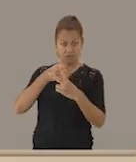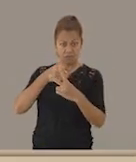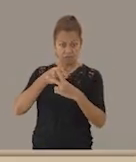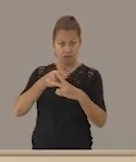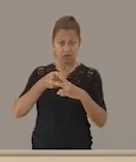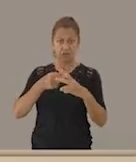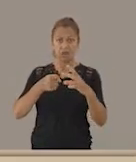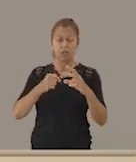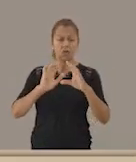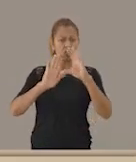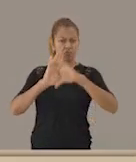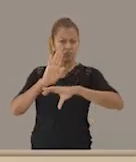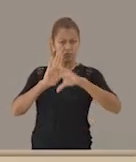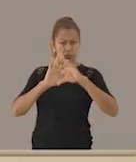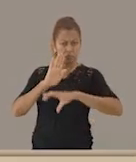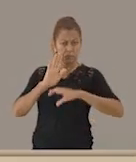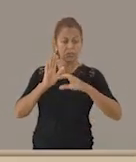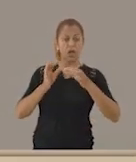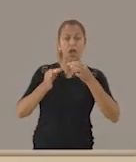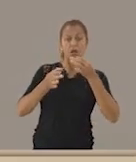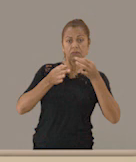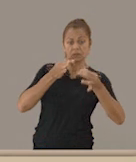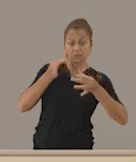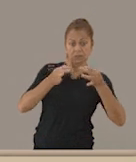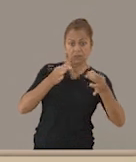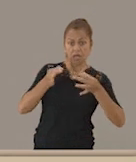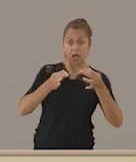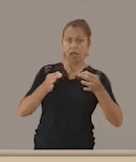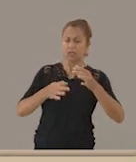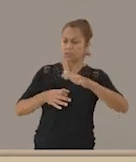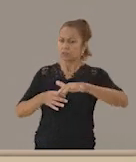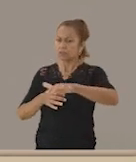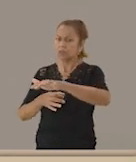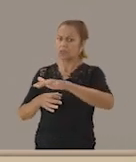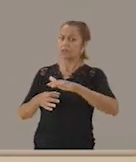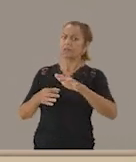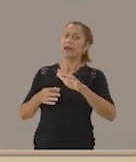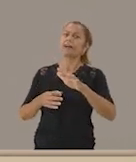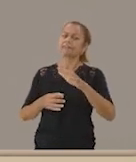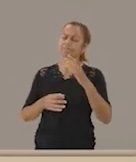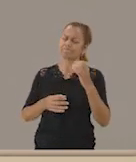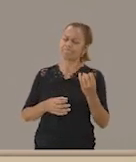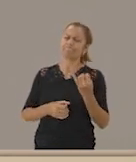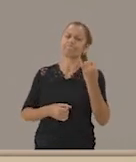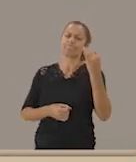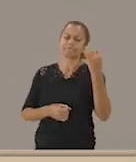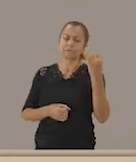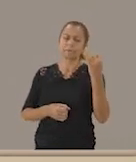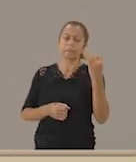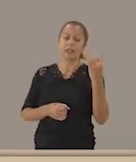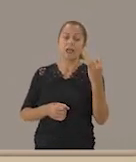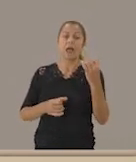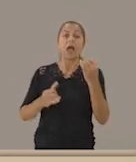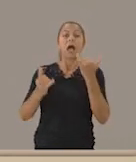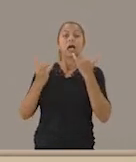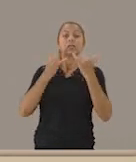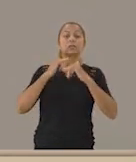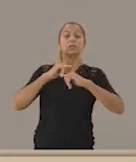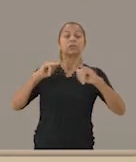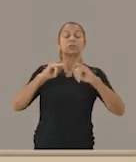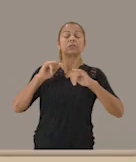factuais de caráter informativo e relevância social. As notícias pertencem à categoria do